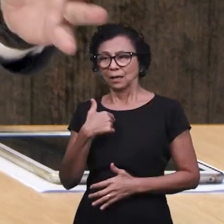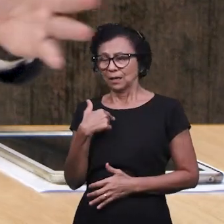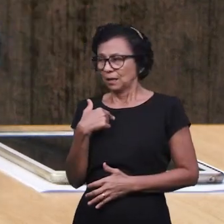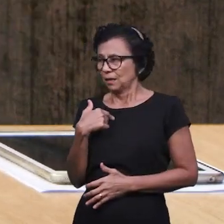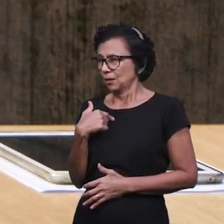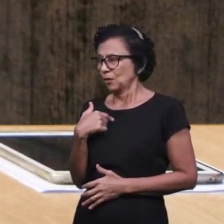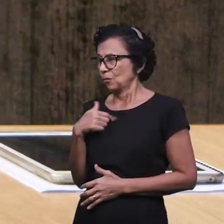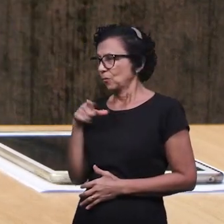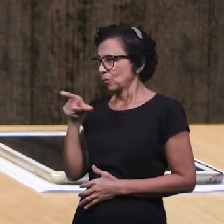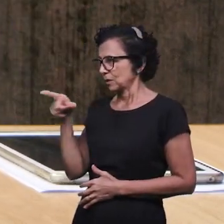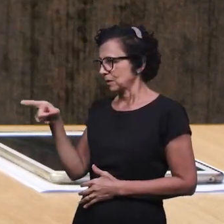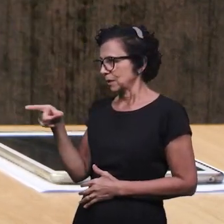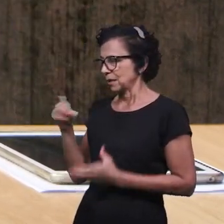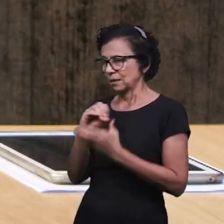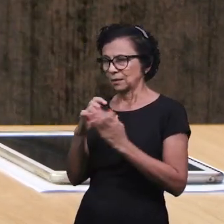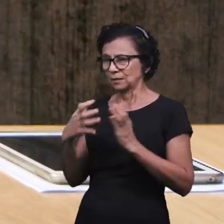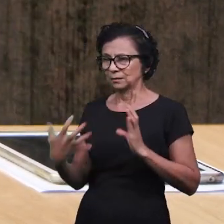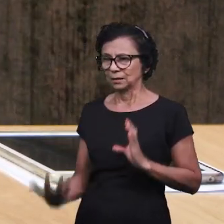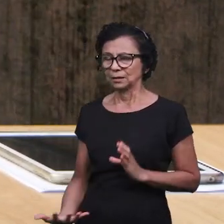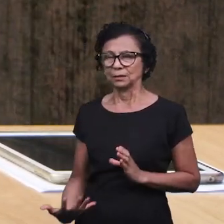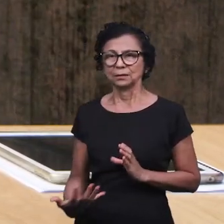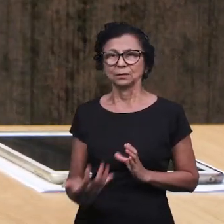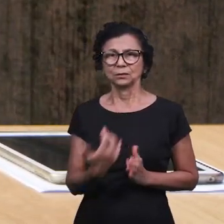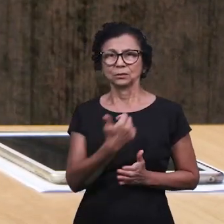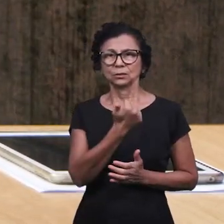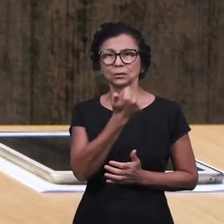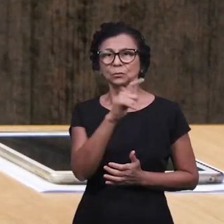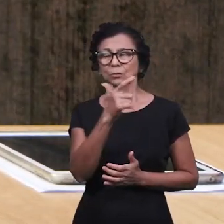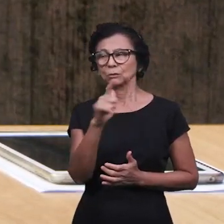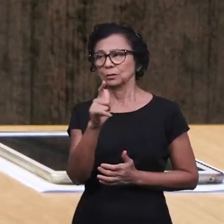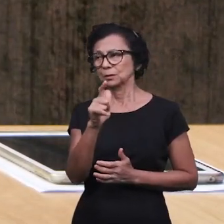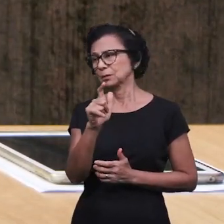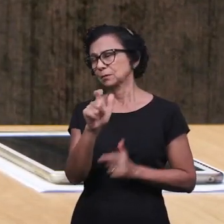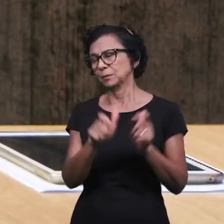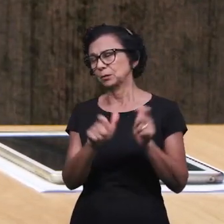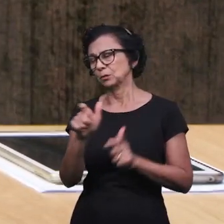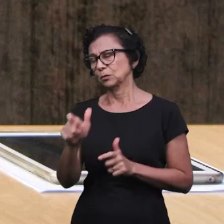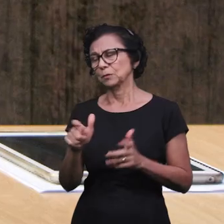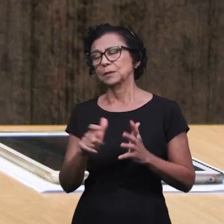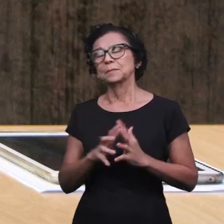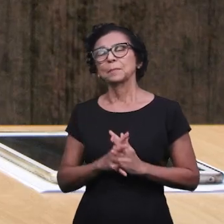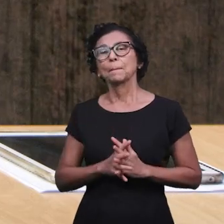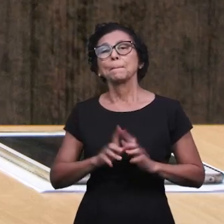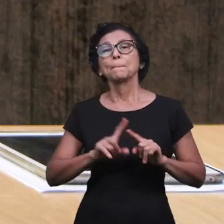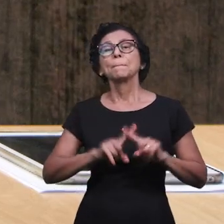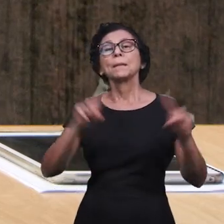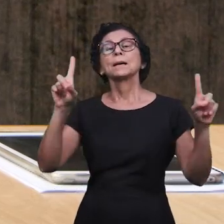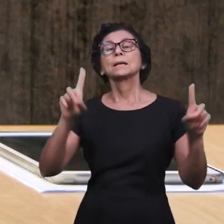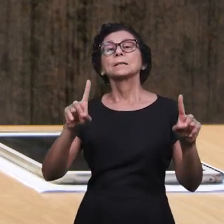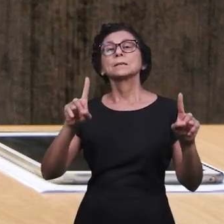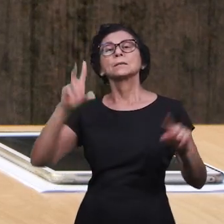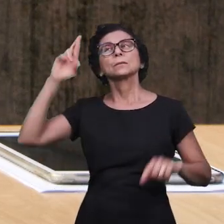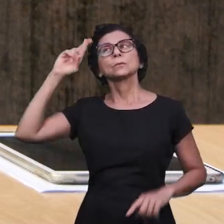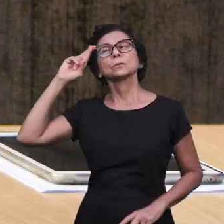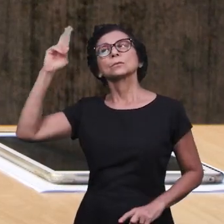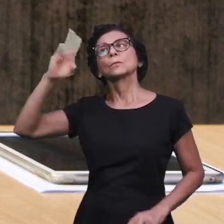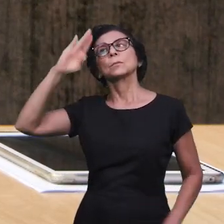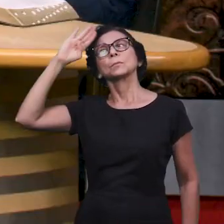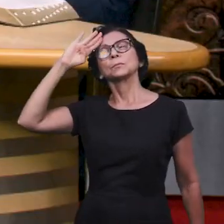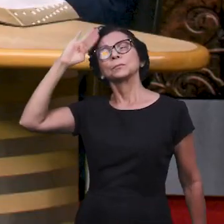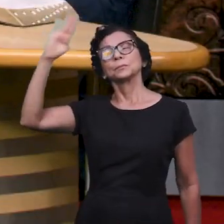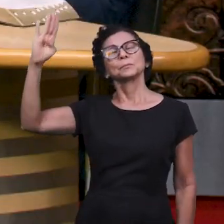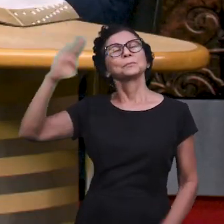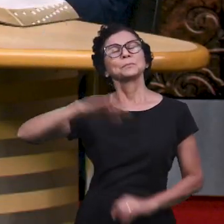o pastor tem outra, outros pastores têm outras características, mas a mão é do Senhor Jesus. Exatamente. Só Ele que tem,